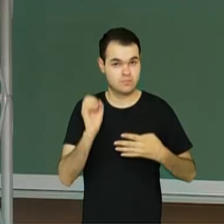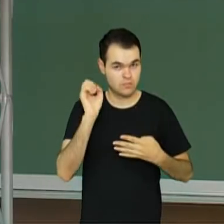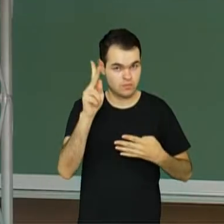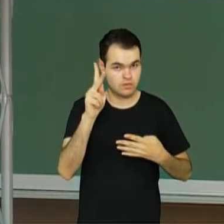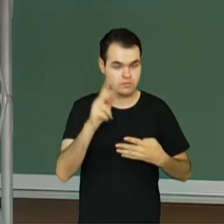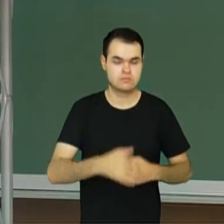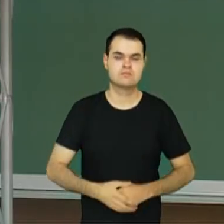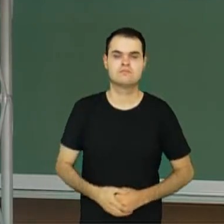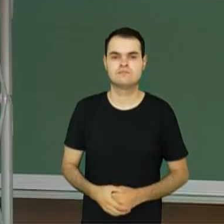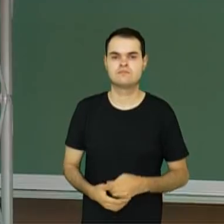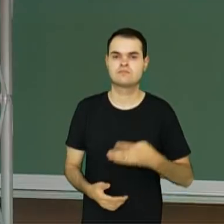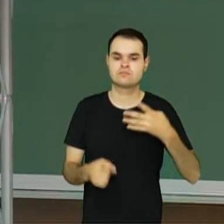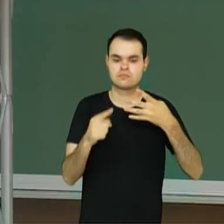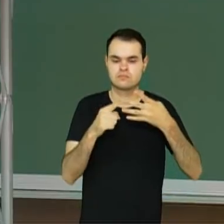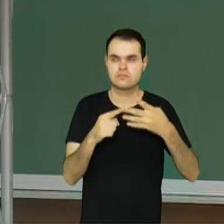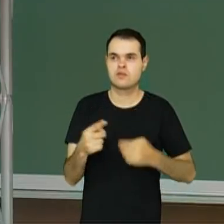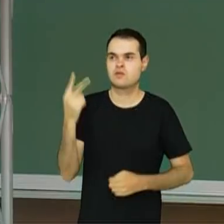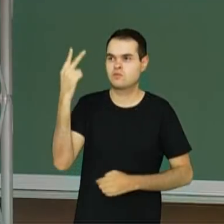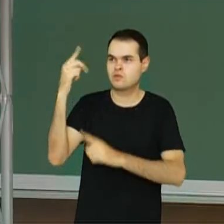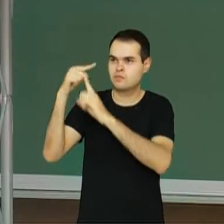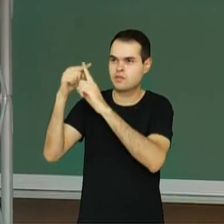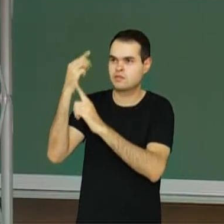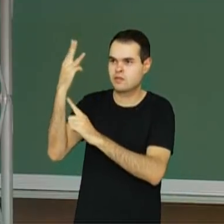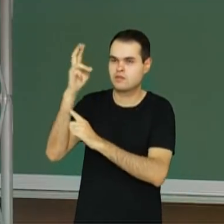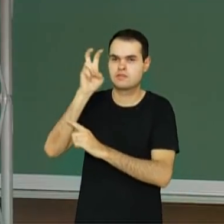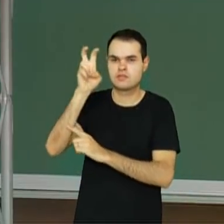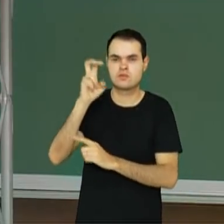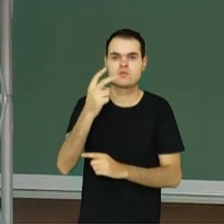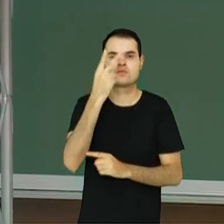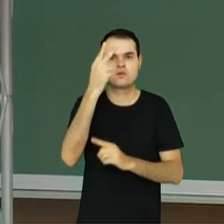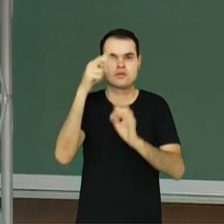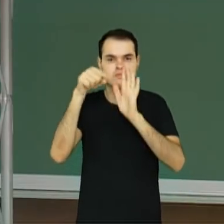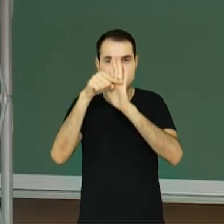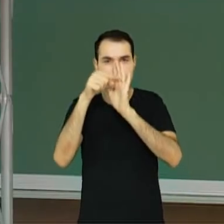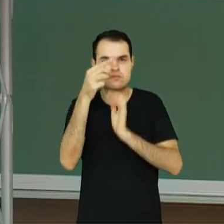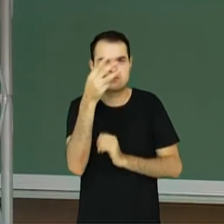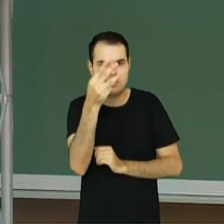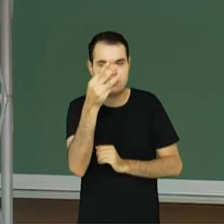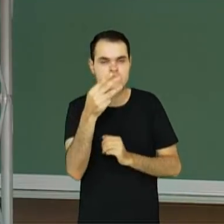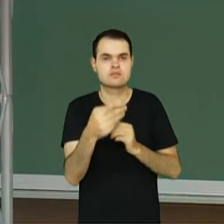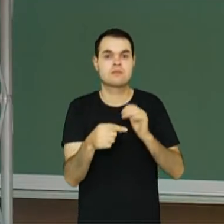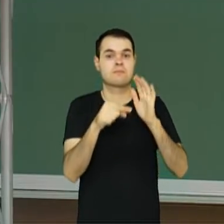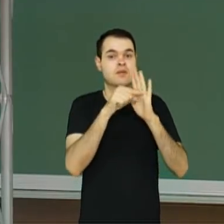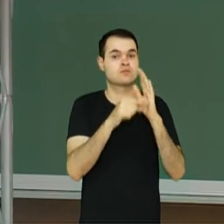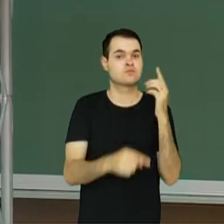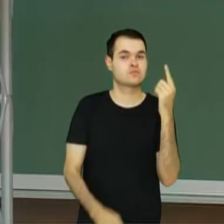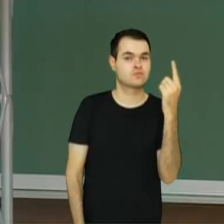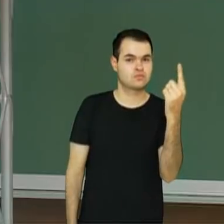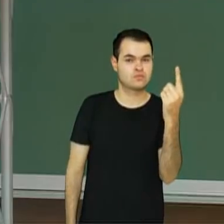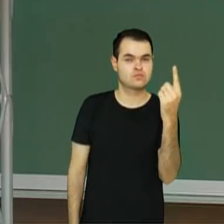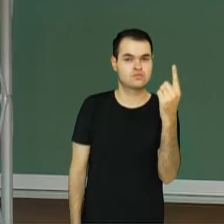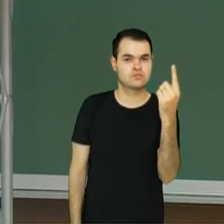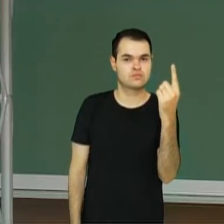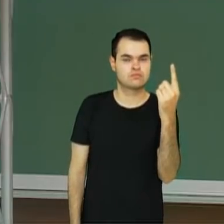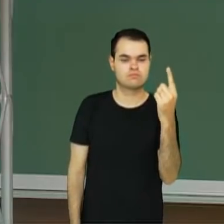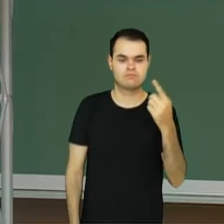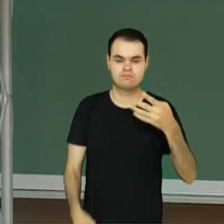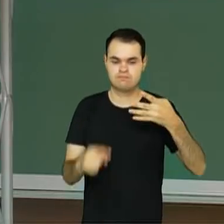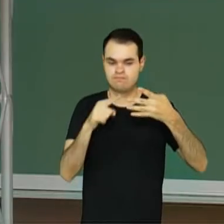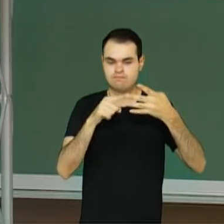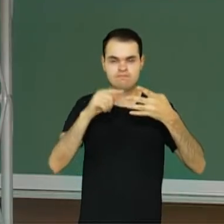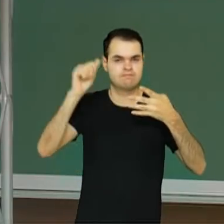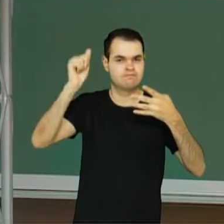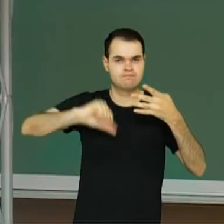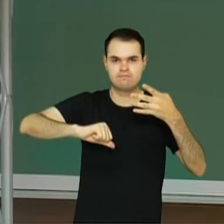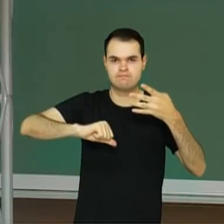Ok? 2 mais 3 é 5 e 2 menos 3 é menos 1. Então, o segundo par ordenado também não